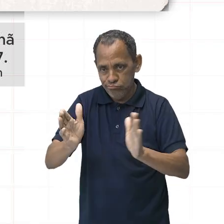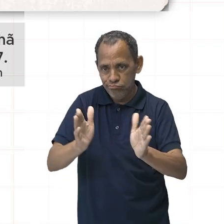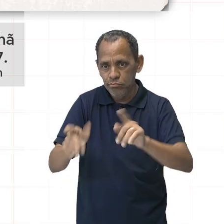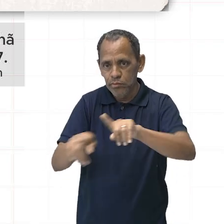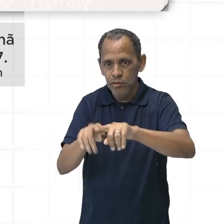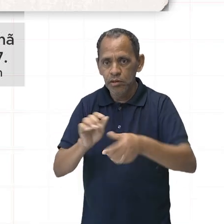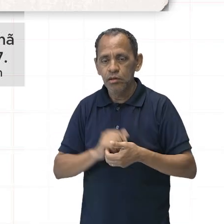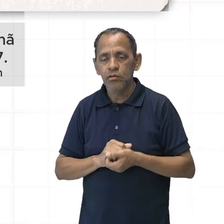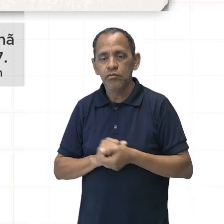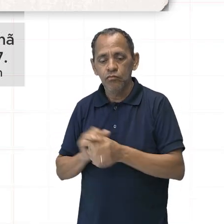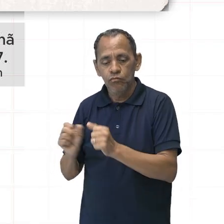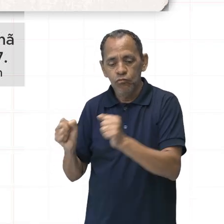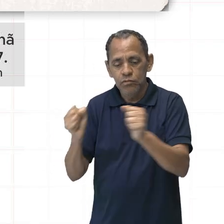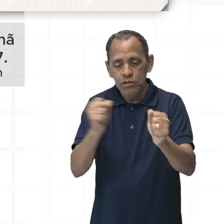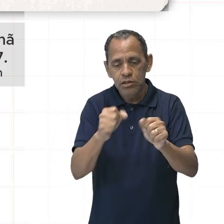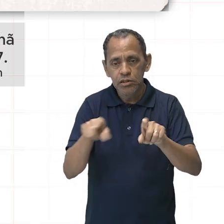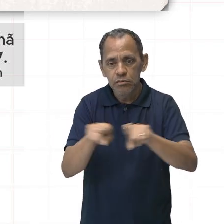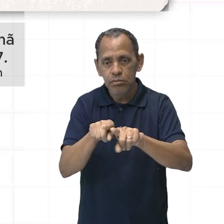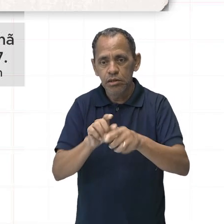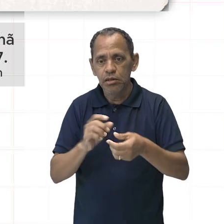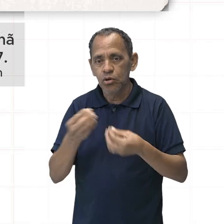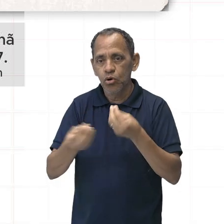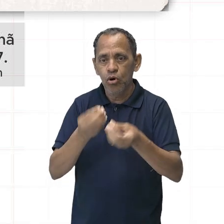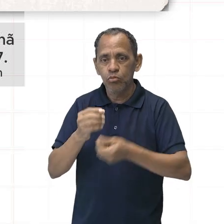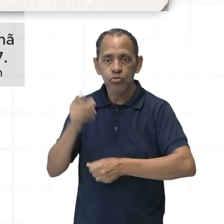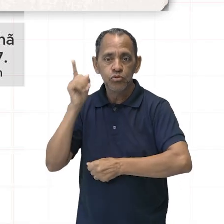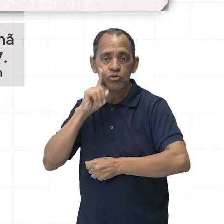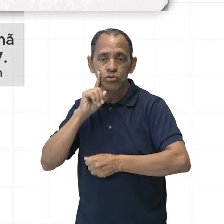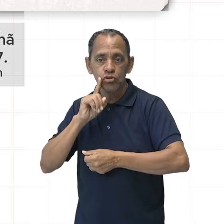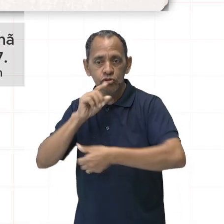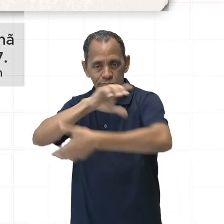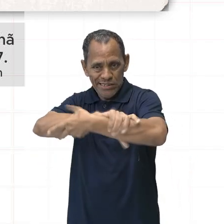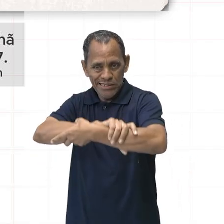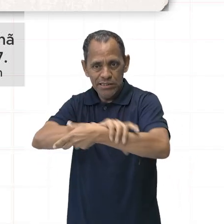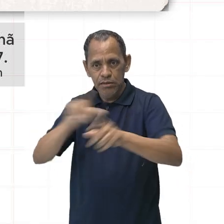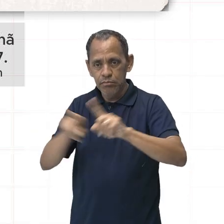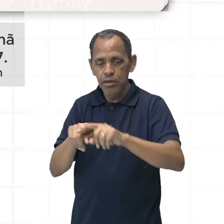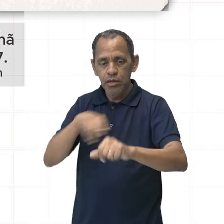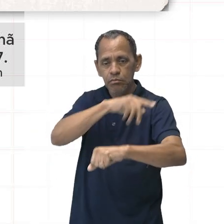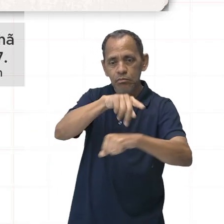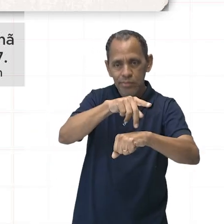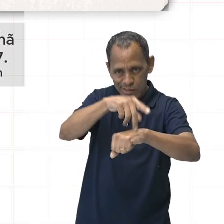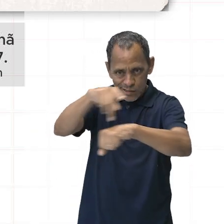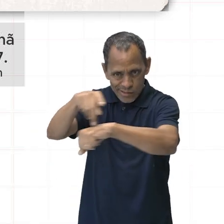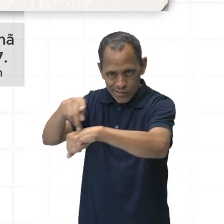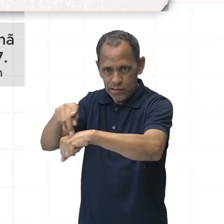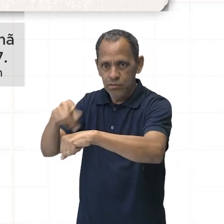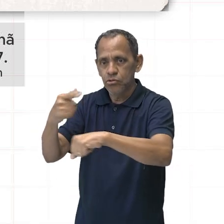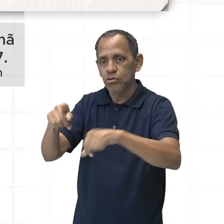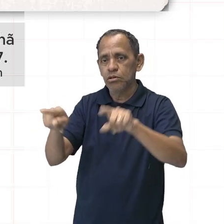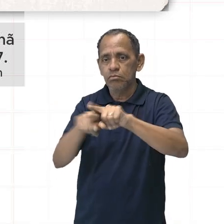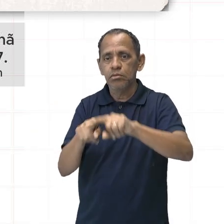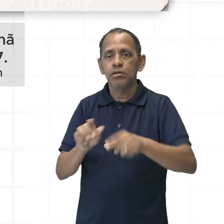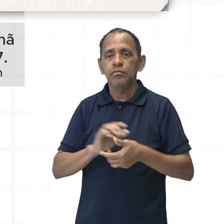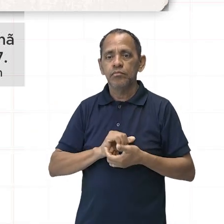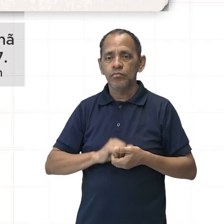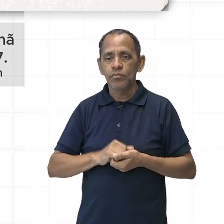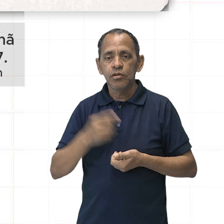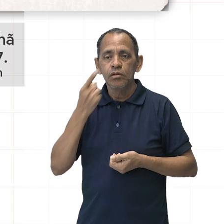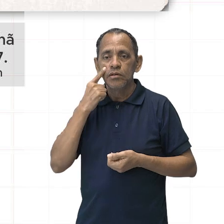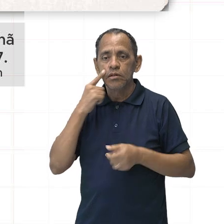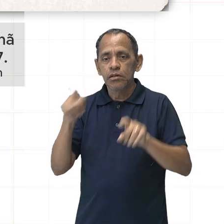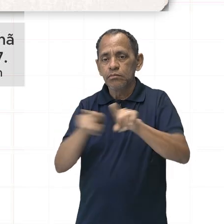fortalecer, principalmente com os Estados Unidos e outras potências aliadas. Além disso, vamos